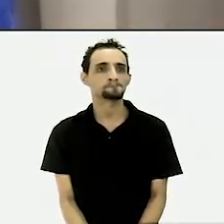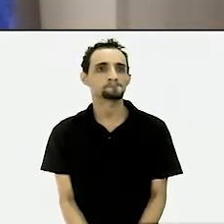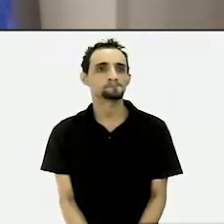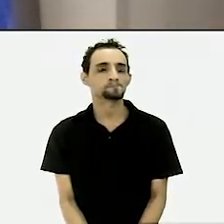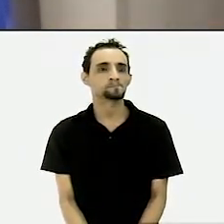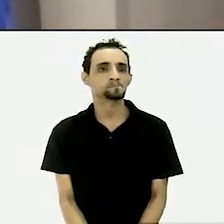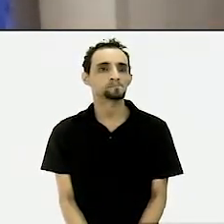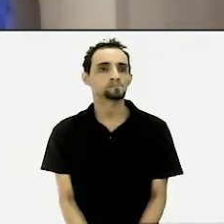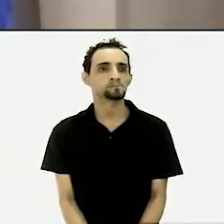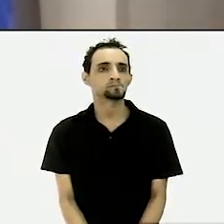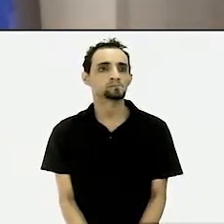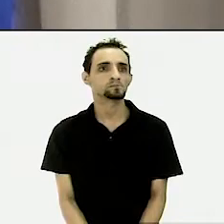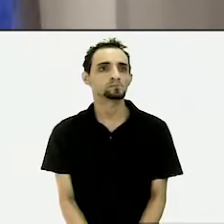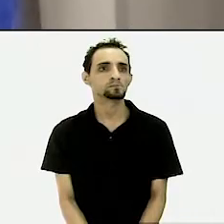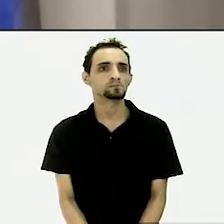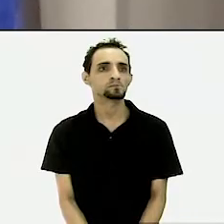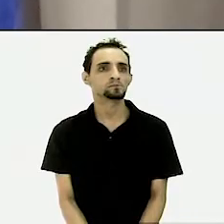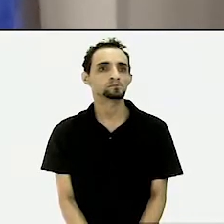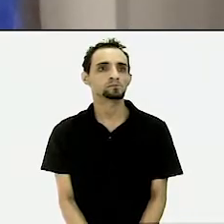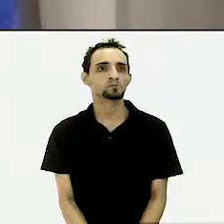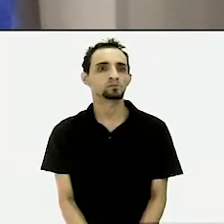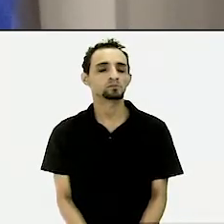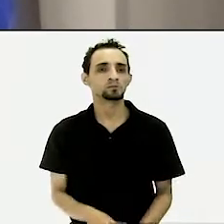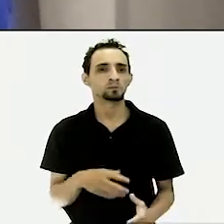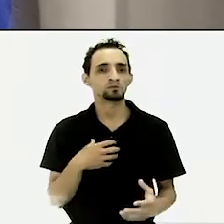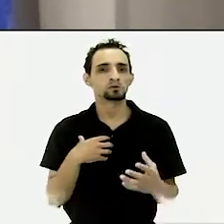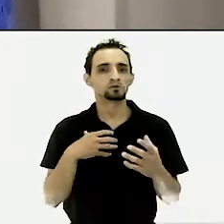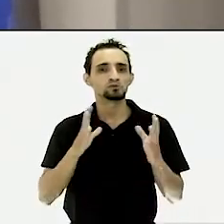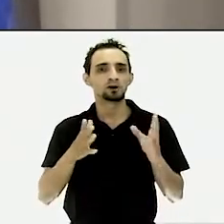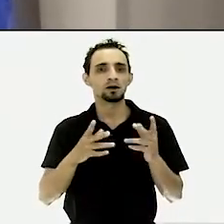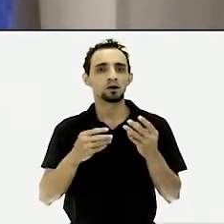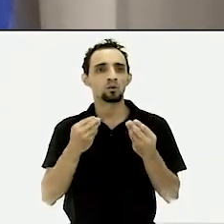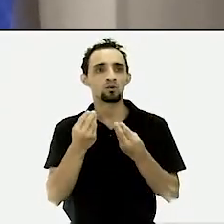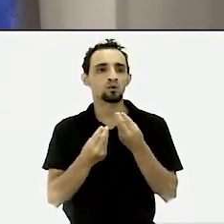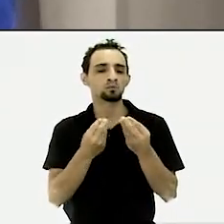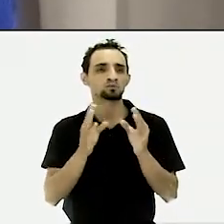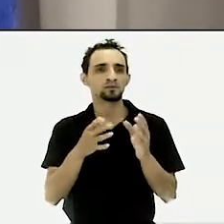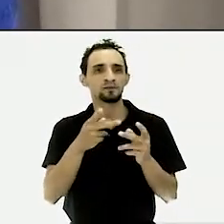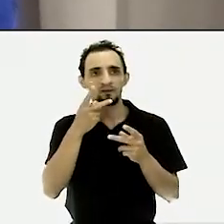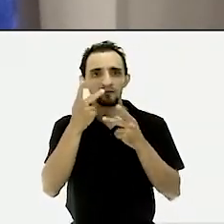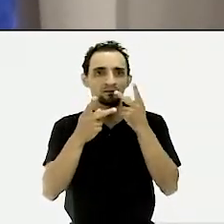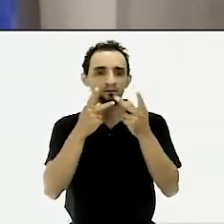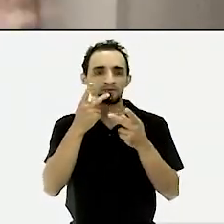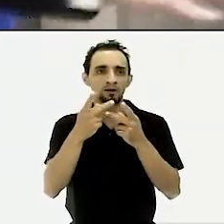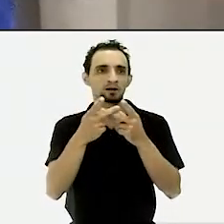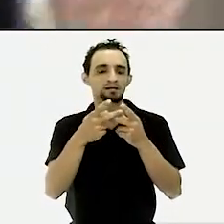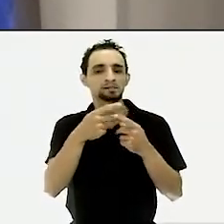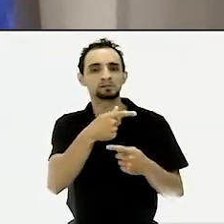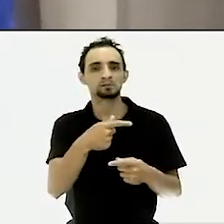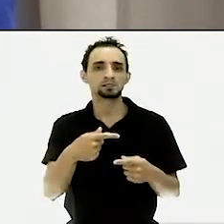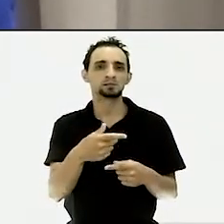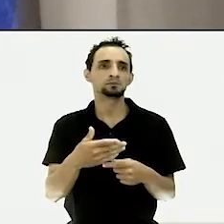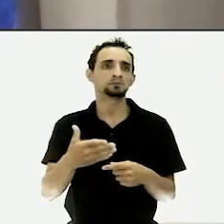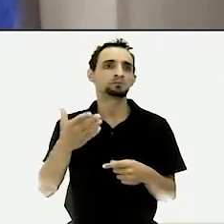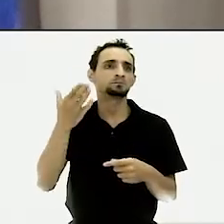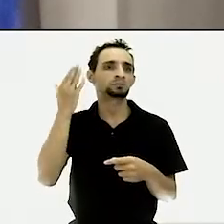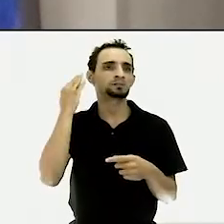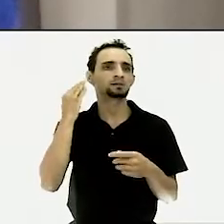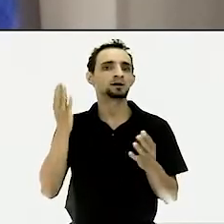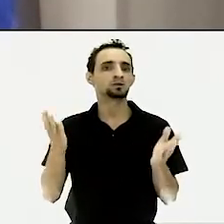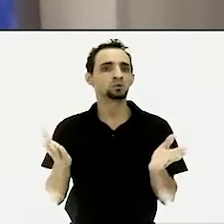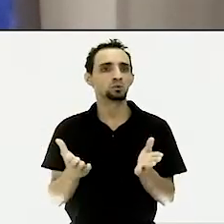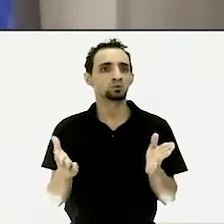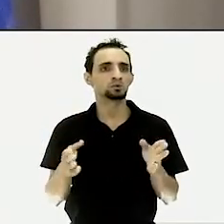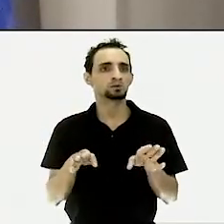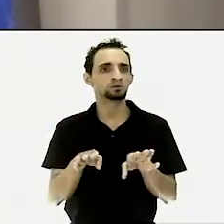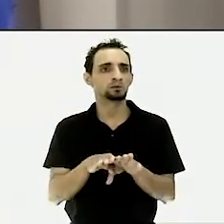luta como comerciante vai ser que os mesmos lá continuem lá. Essa vai ser minha luta, eu garanto que vai ser da maioria dos vereadores aqui,